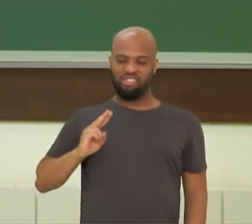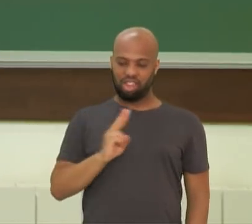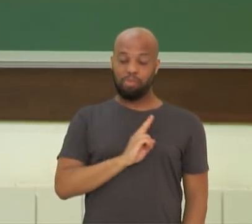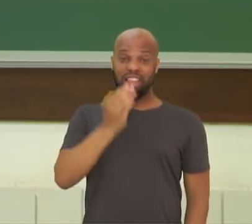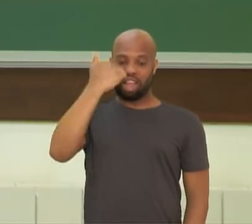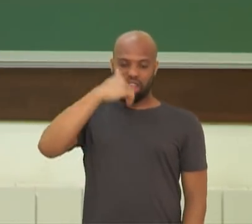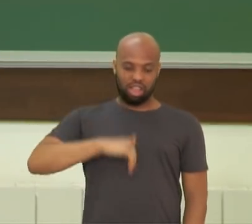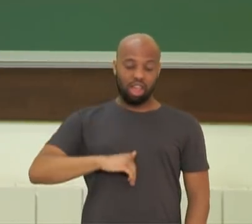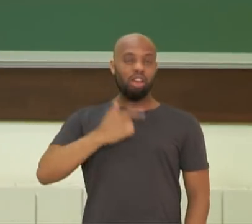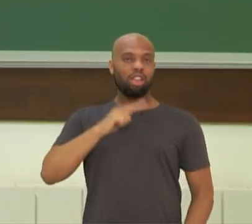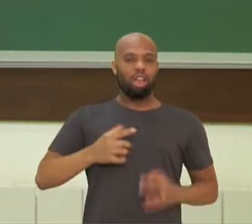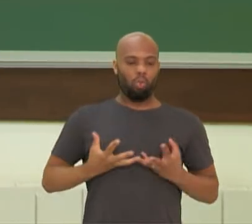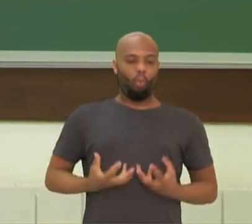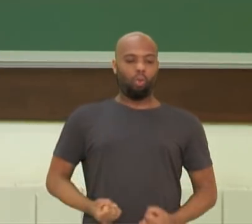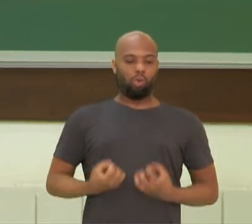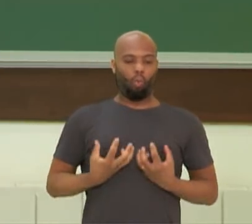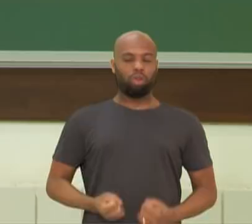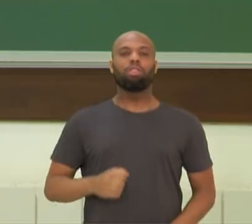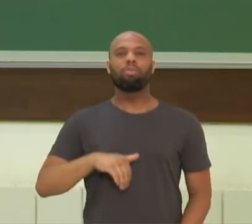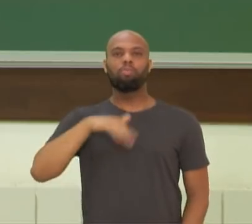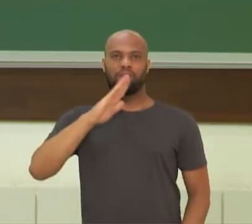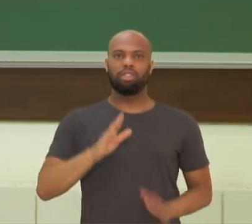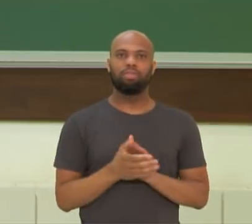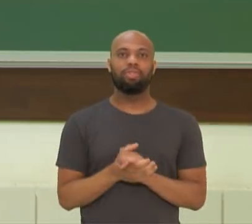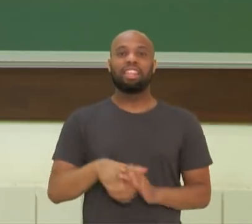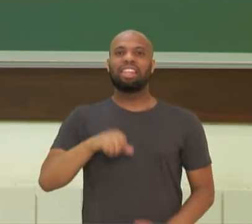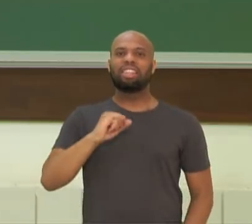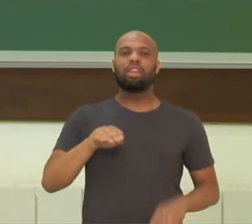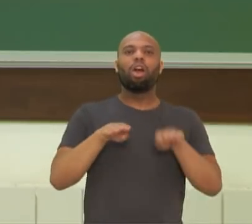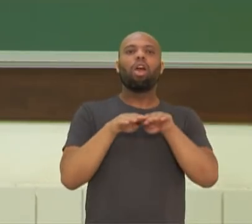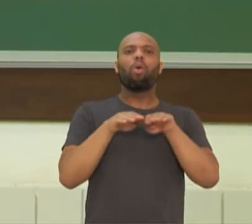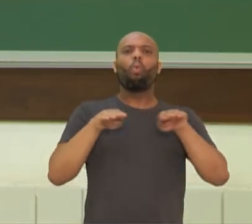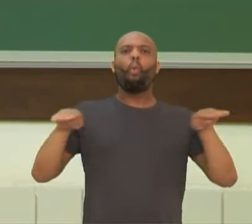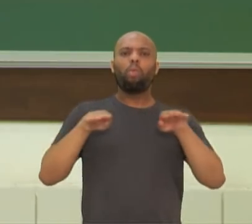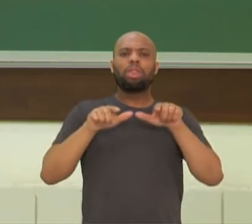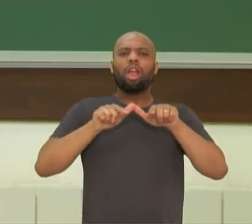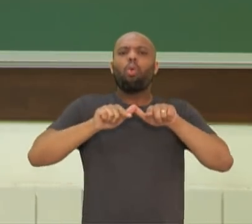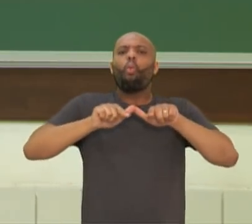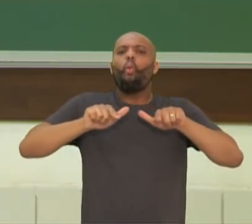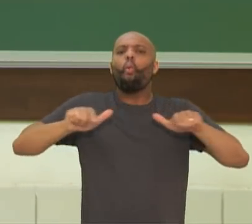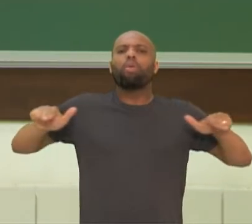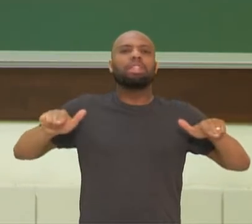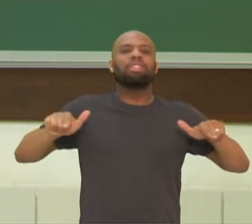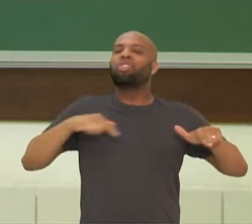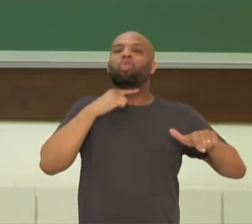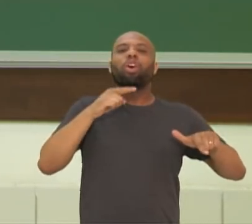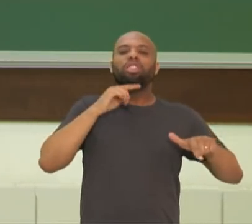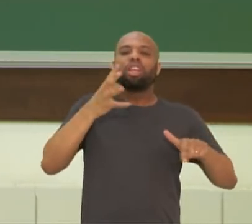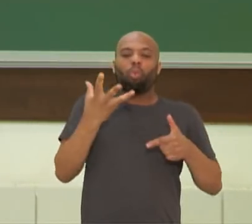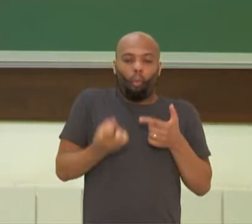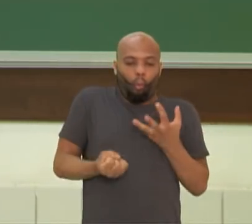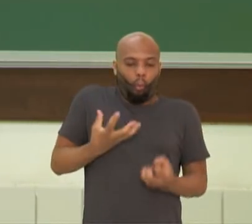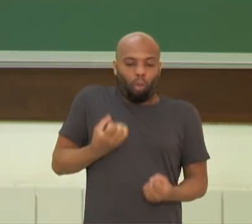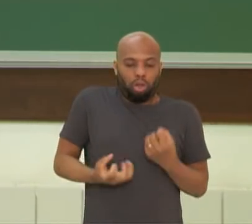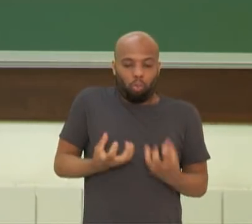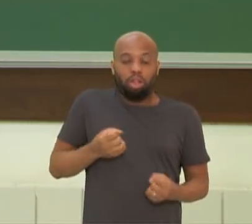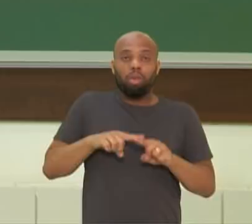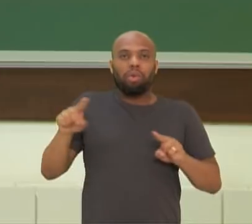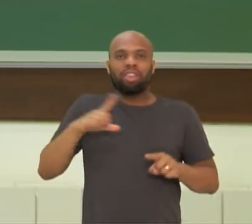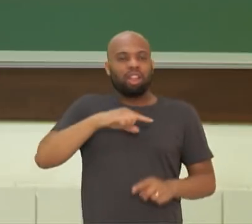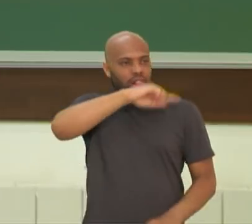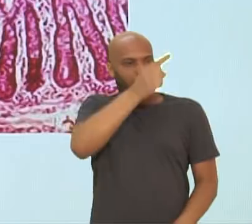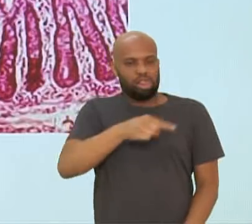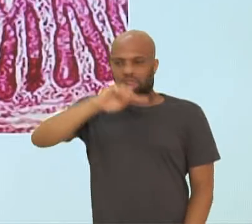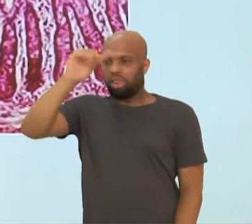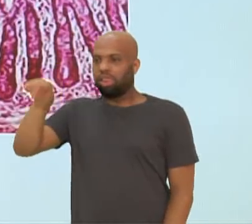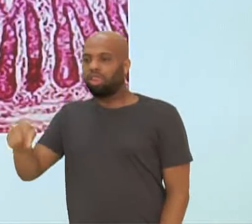nutrientes sejam melhor absorvidos, tá? Então, se fosse reto, muita coisa ia passar batida. Mas, como ele é todo cheio de